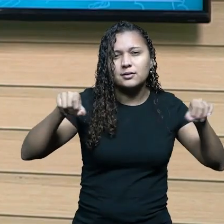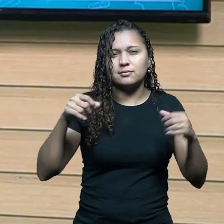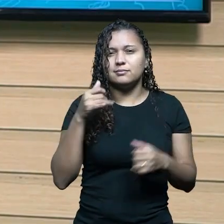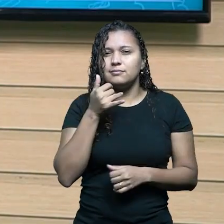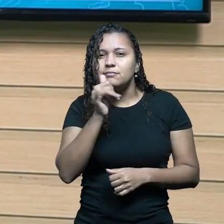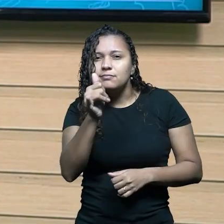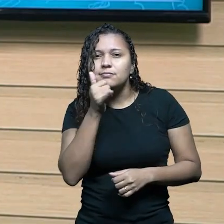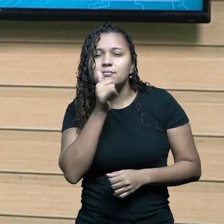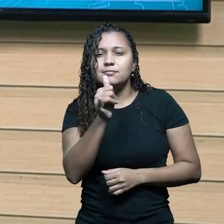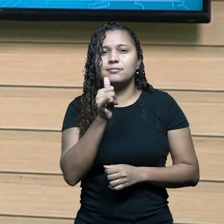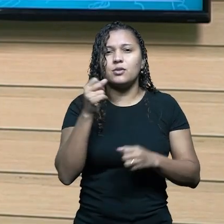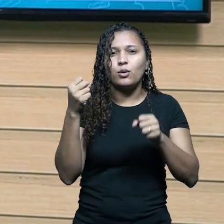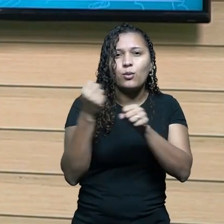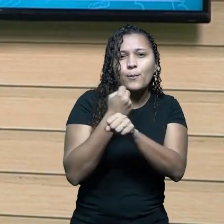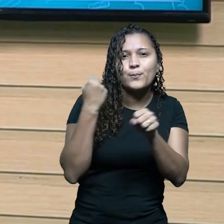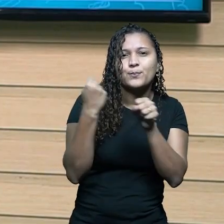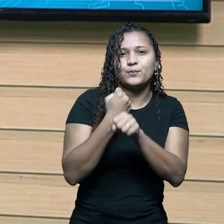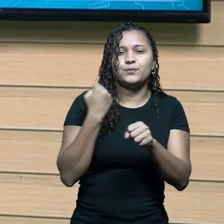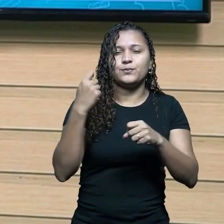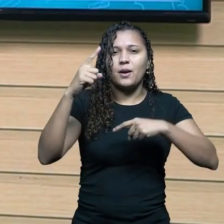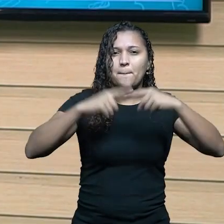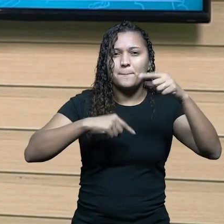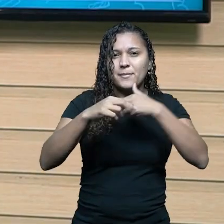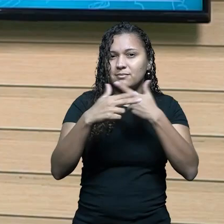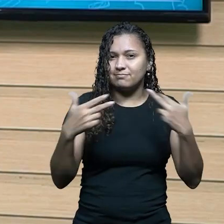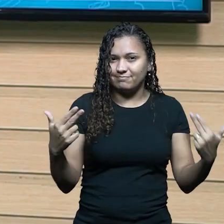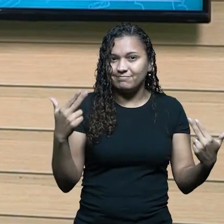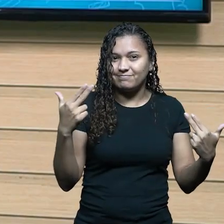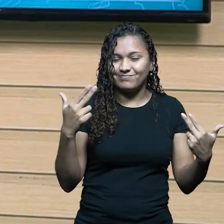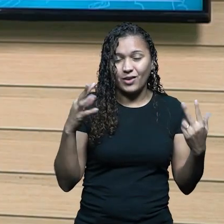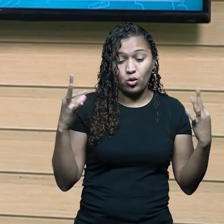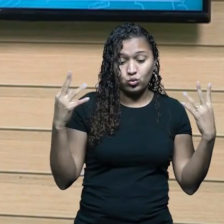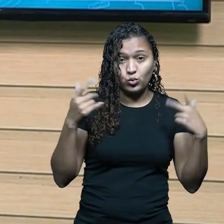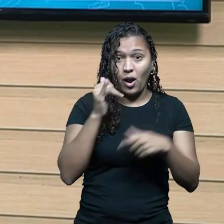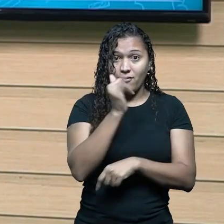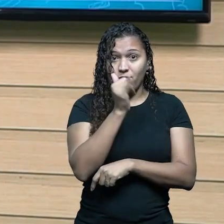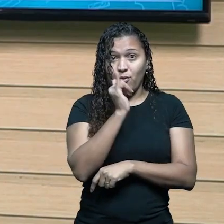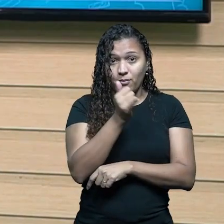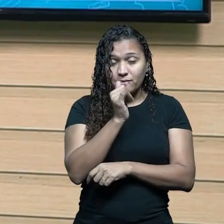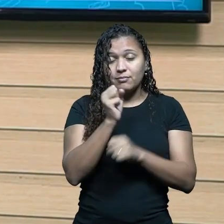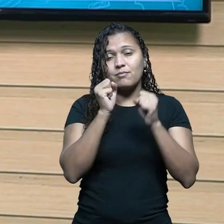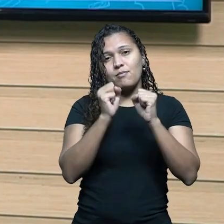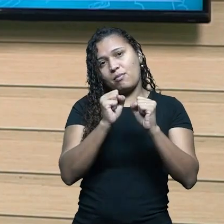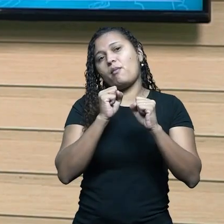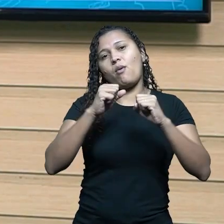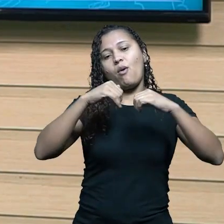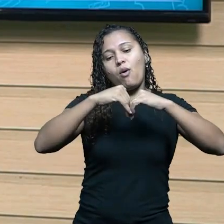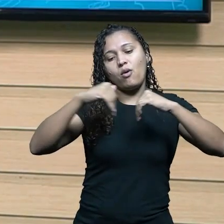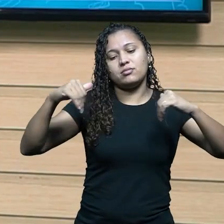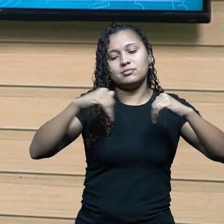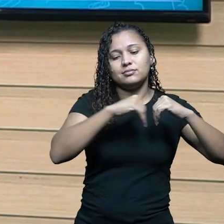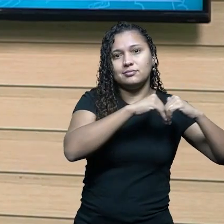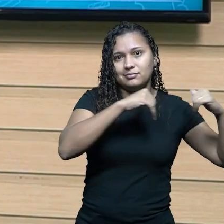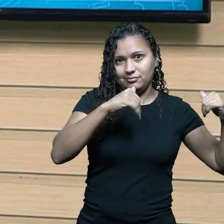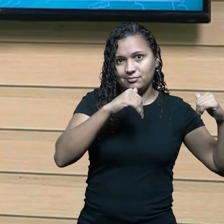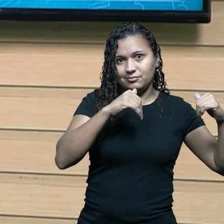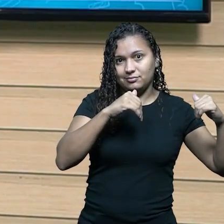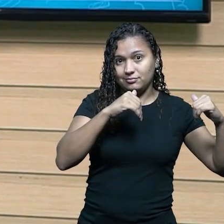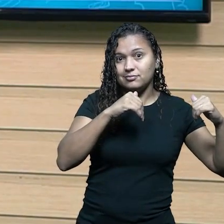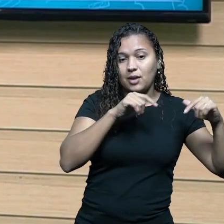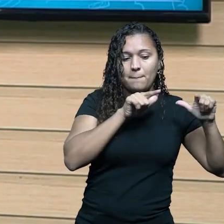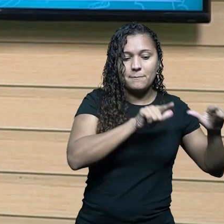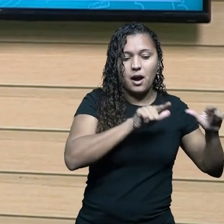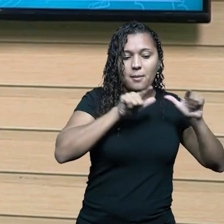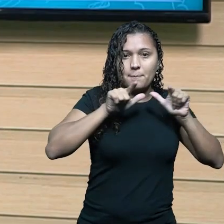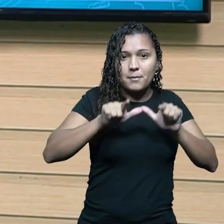tá? De tubulação, elétrica, de construção, de material. Então todas essas informações, elas podem ser